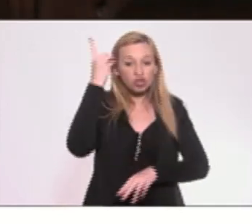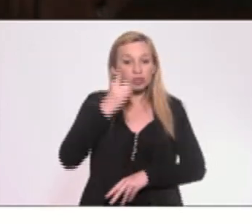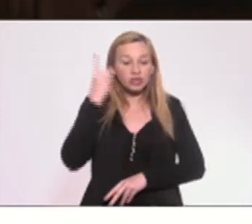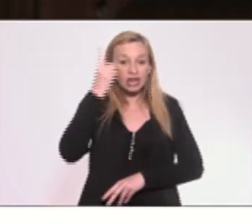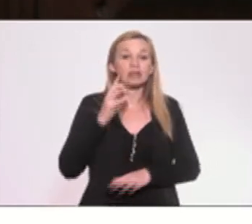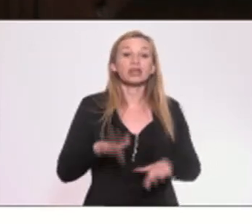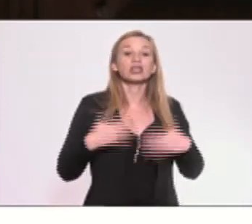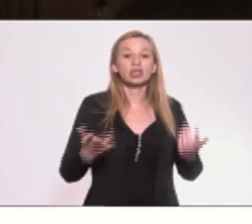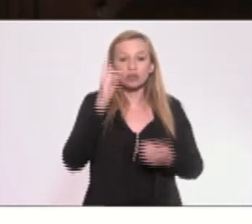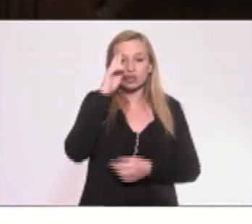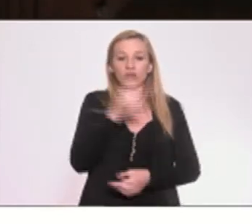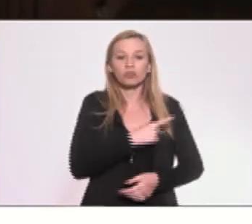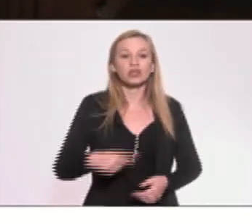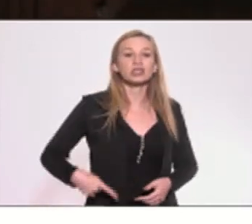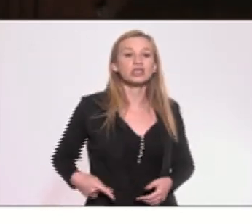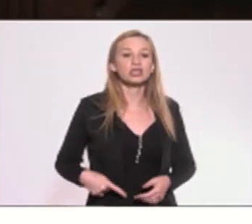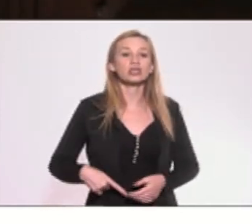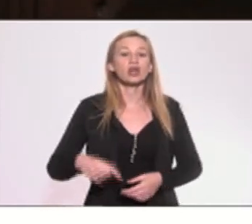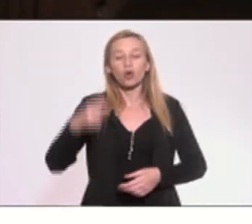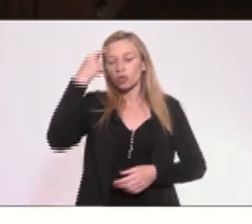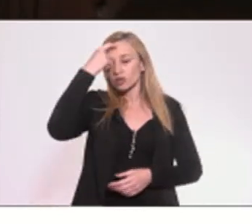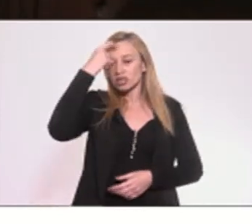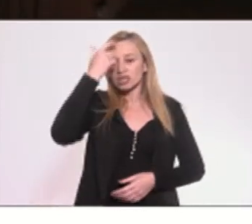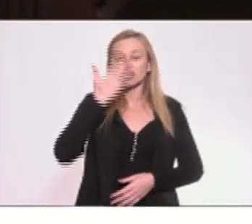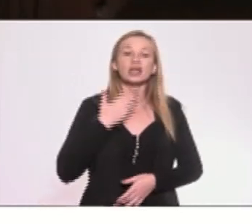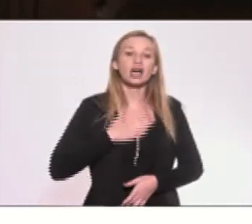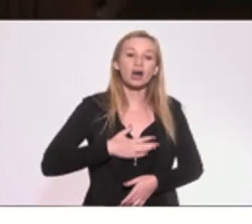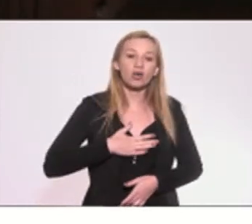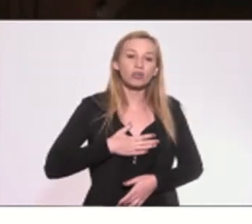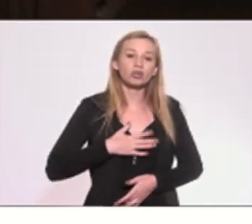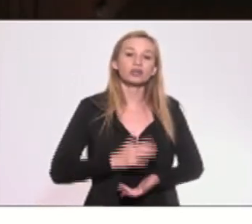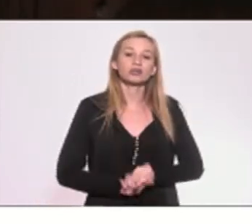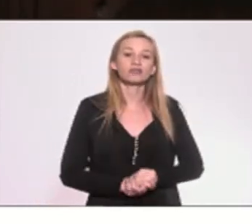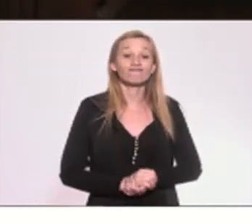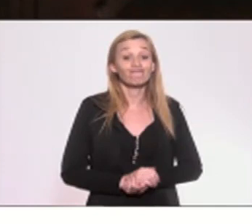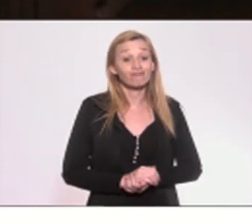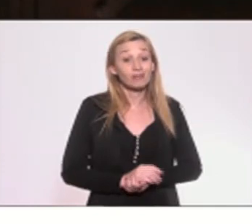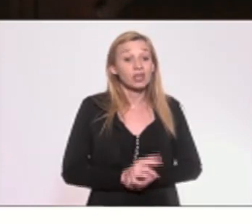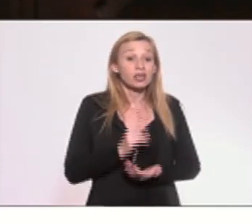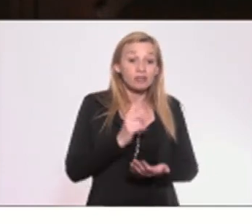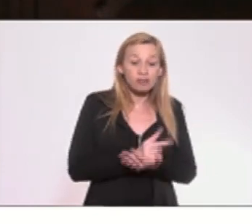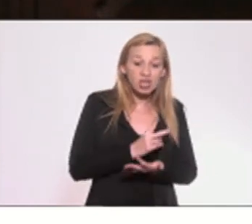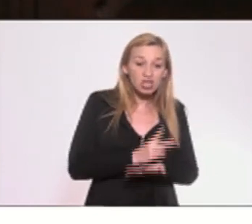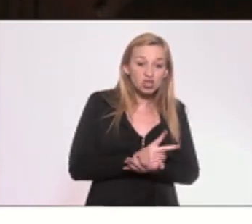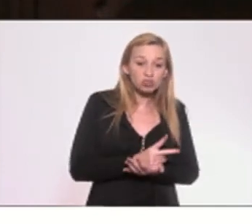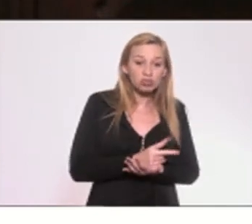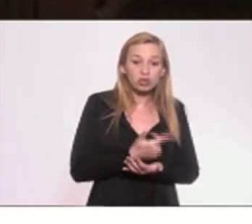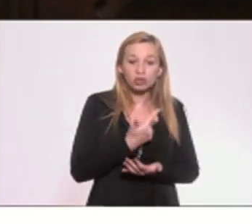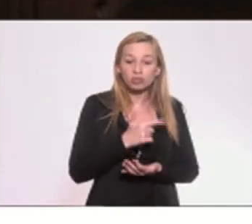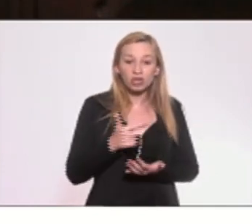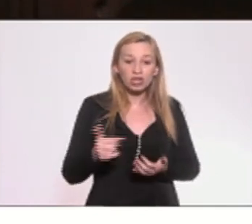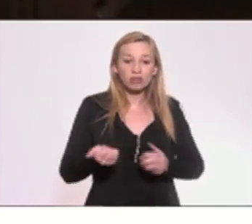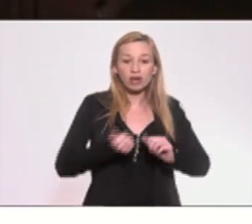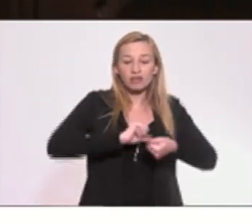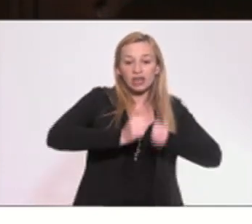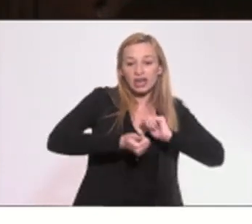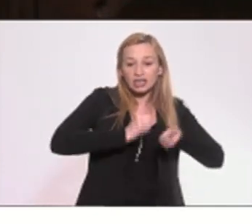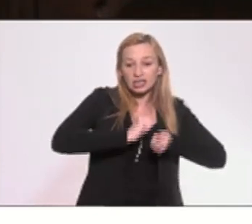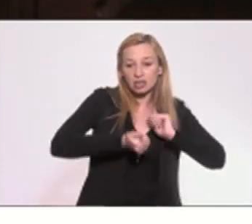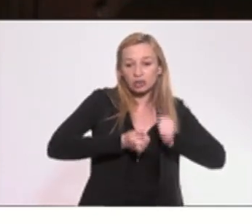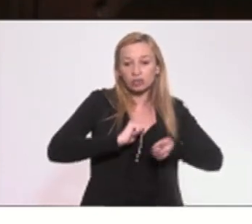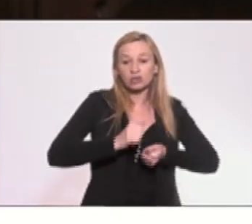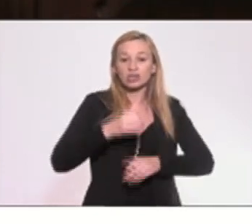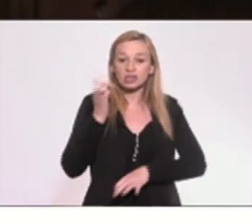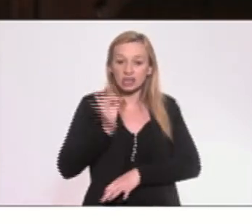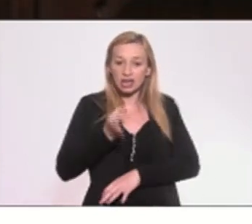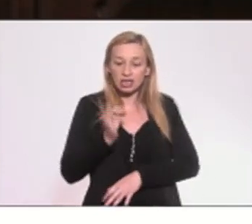Então, senhor presidente, venho aqui com a consciência muito tranquila, embora nós não tenhamos elementos para avaliação plena, dizer